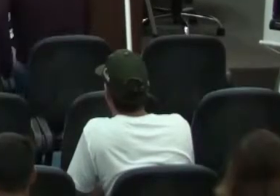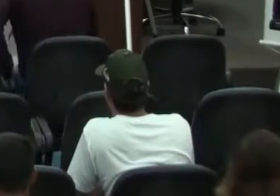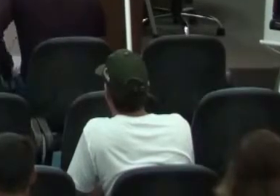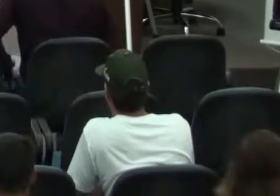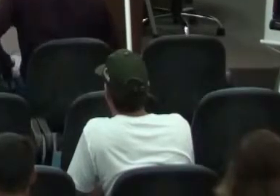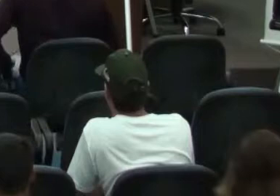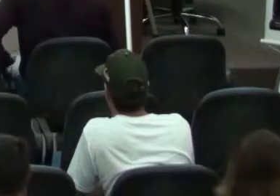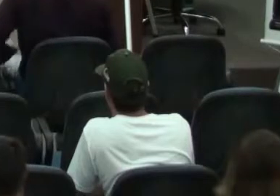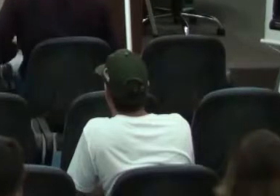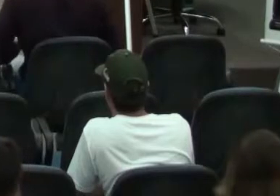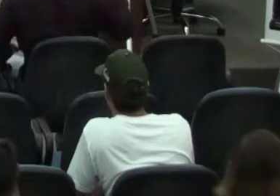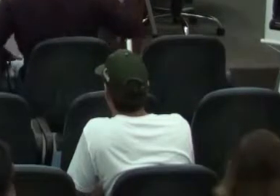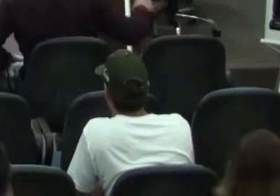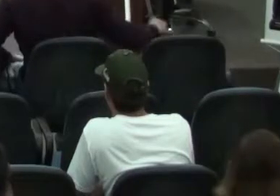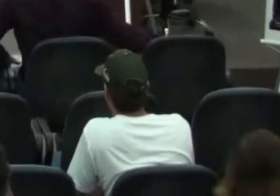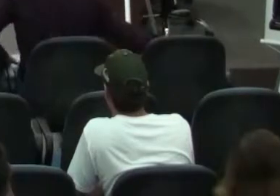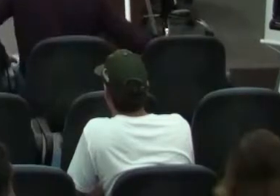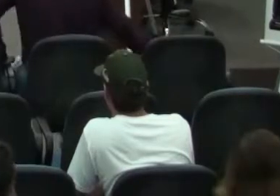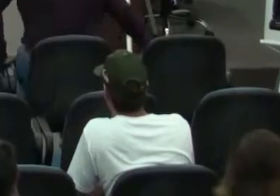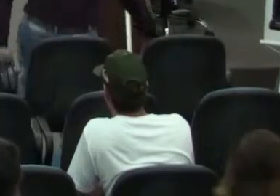Brunhado.